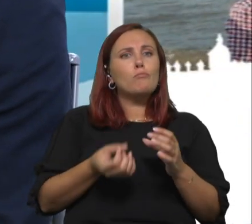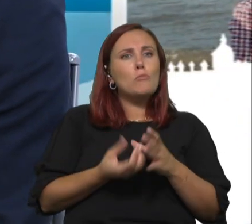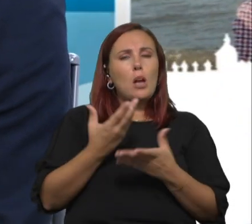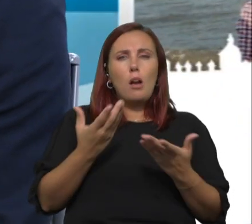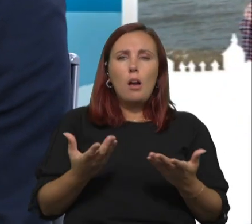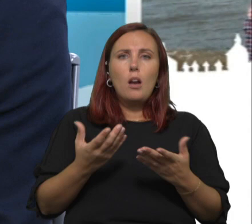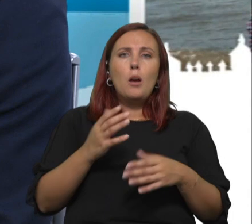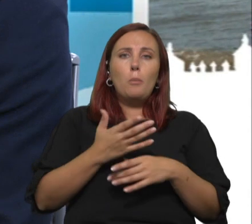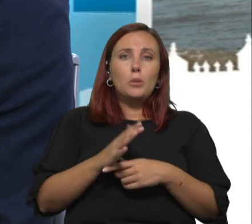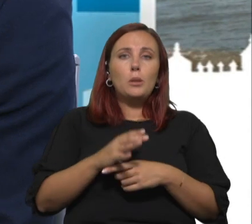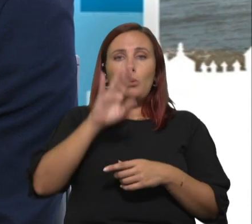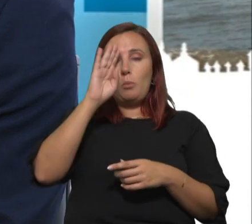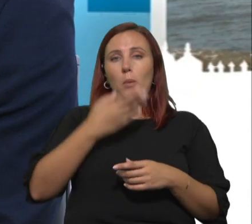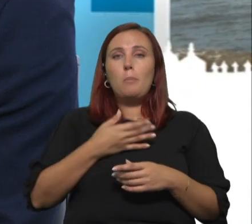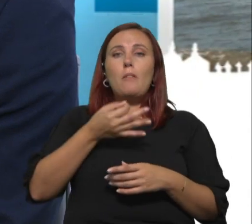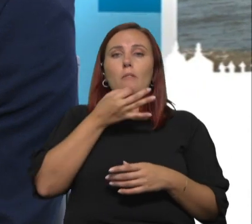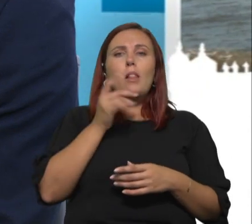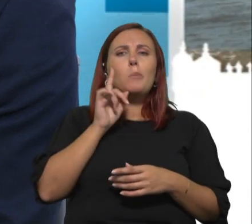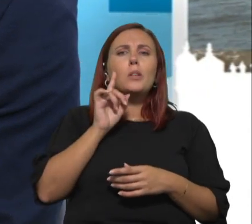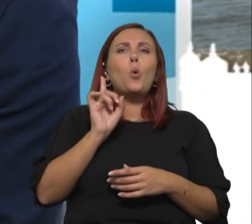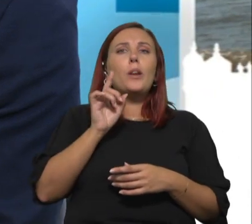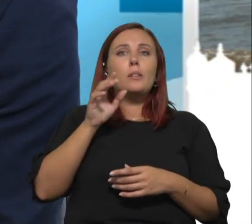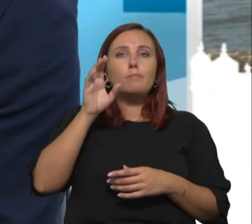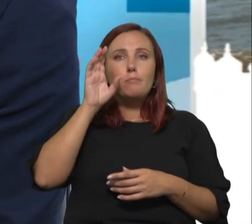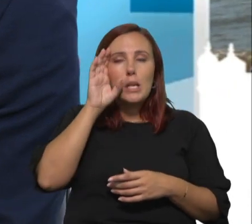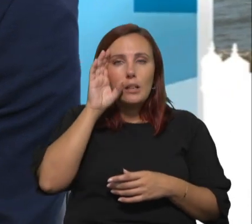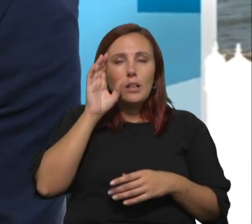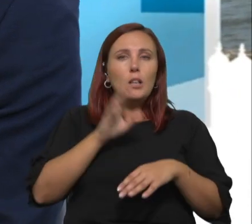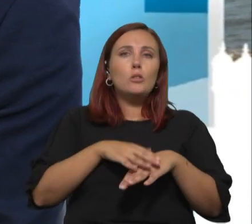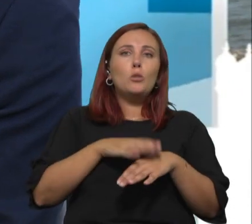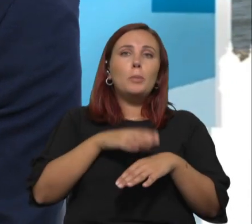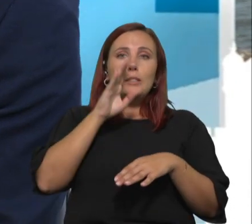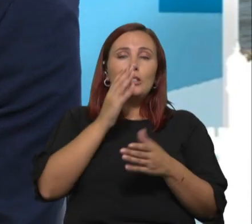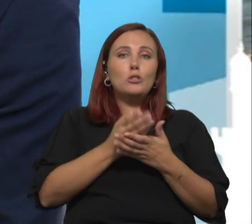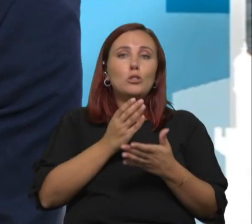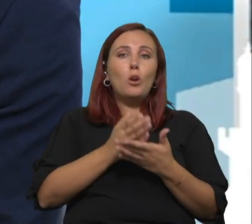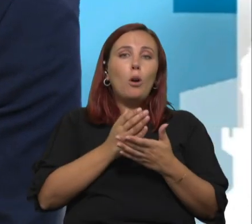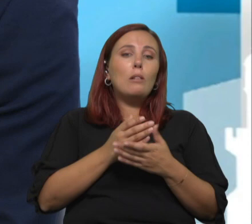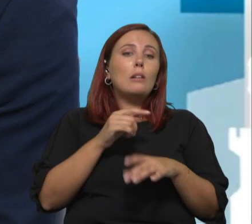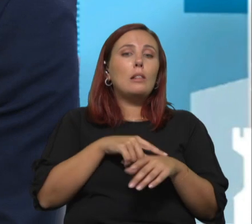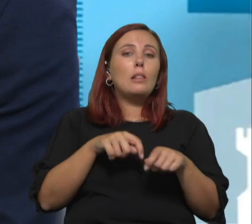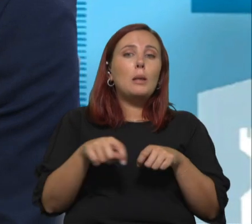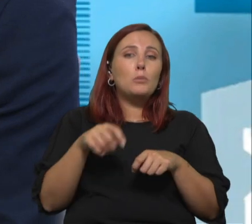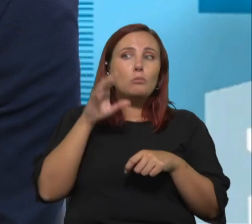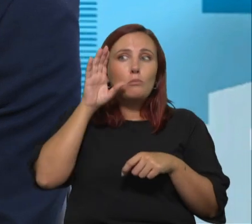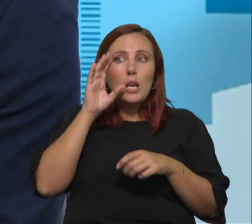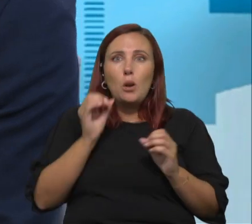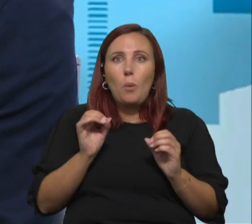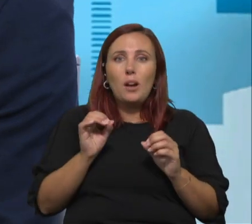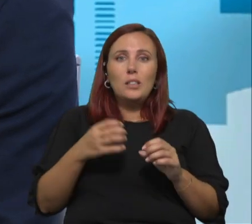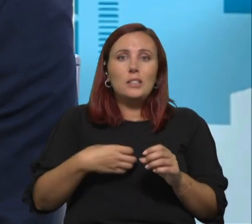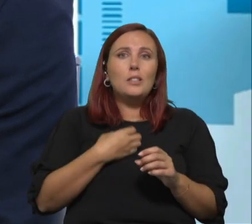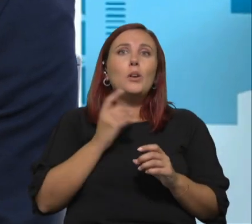importância de escutar, não é? E uma escola que não cria os seus tempos de escuta é uma escola que está a falar sozinha, não é? Portanto, isso